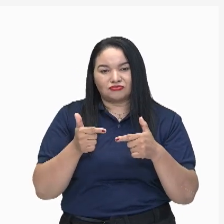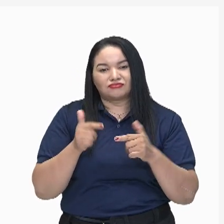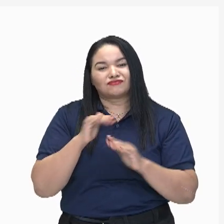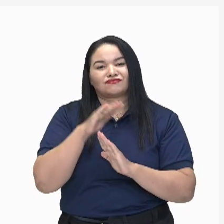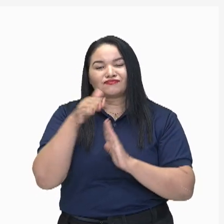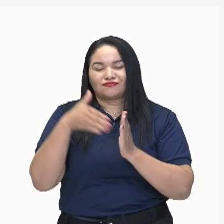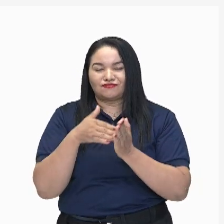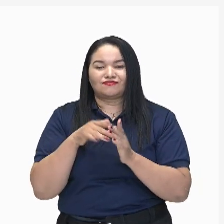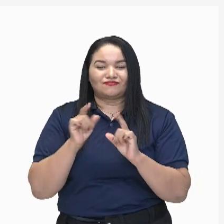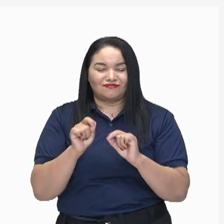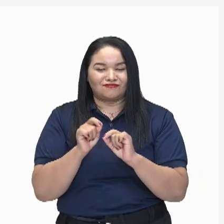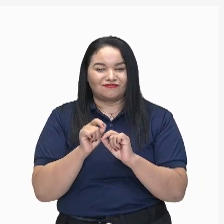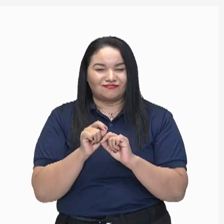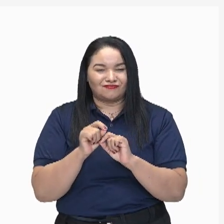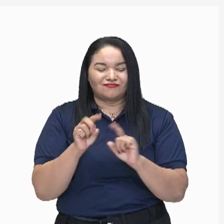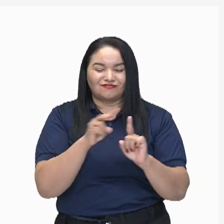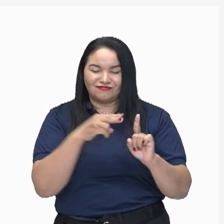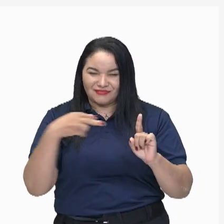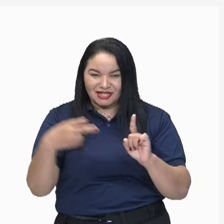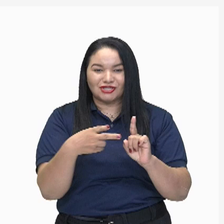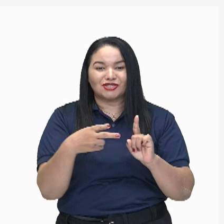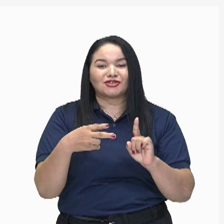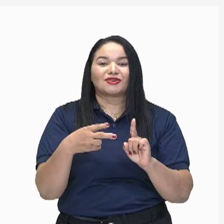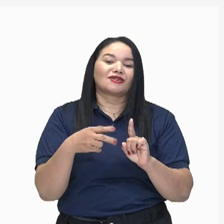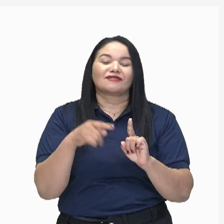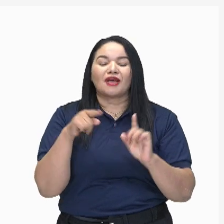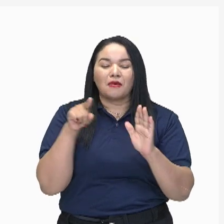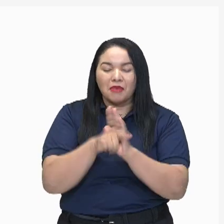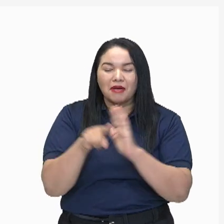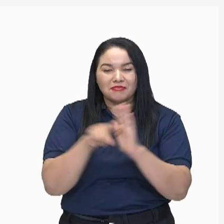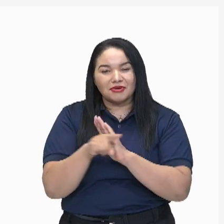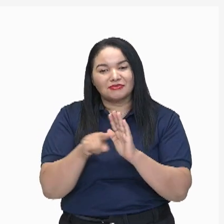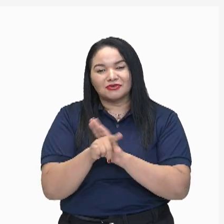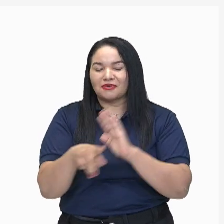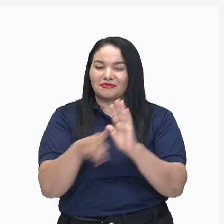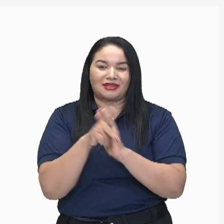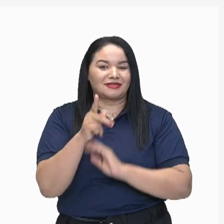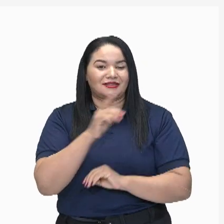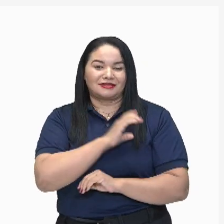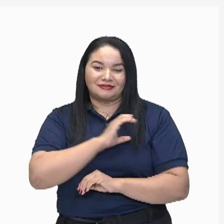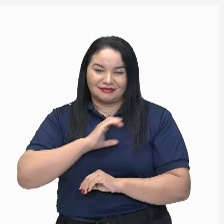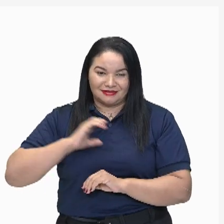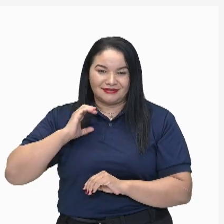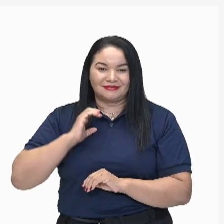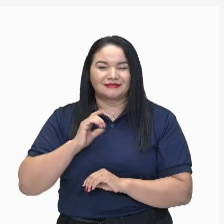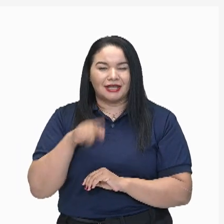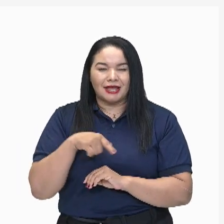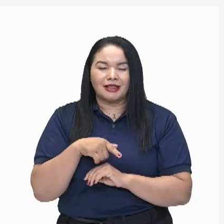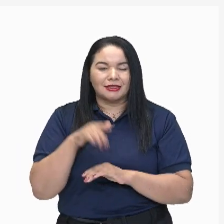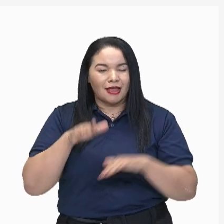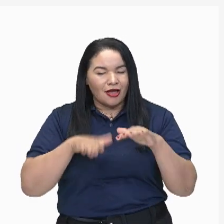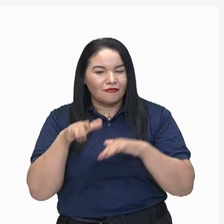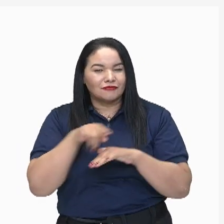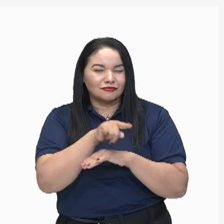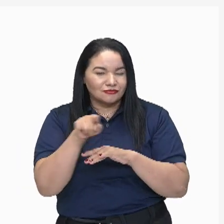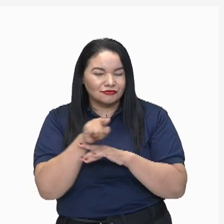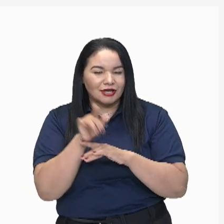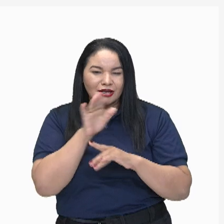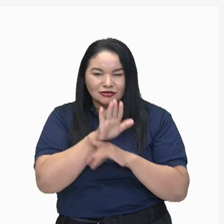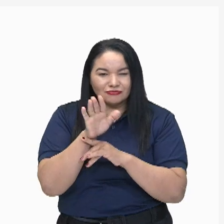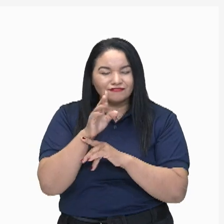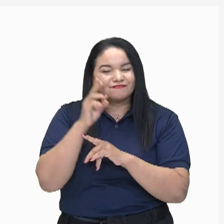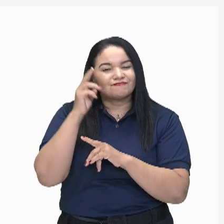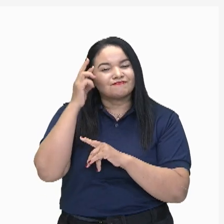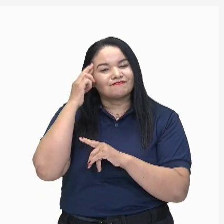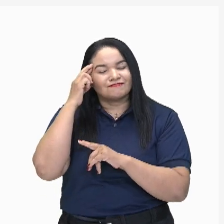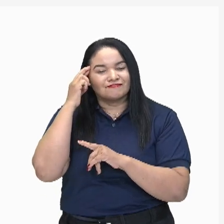na perspectiva da Clarice, essas indagações. Não significa que ela dará a resposta, significa que ela vai te fazer pensar. Também